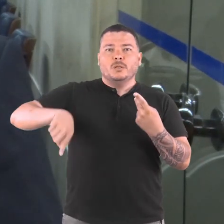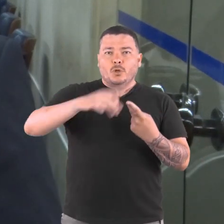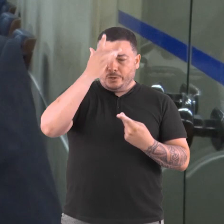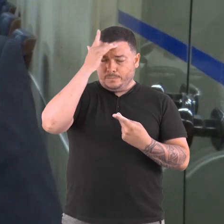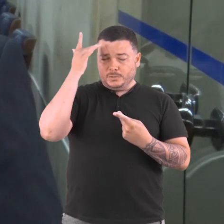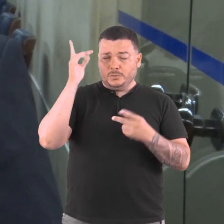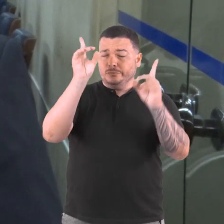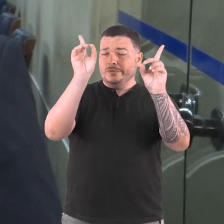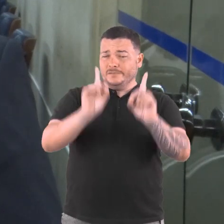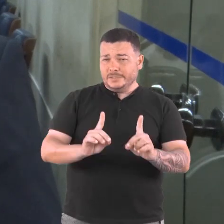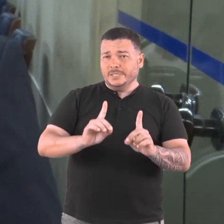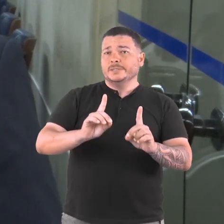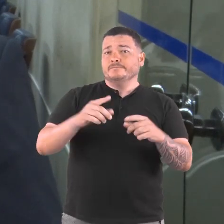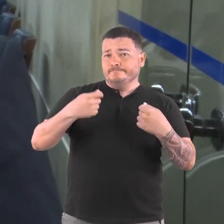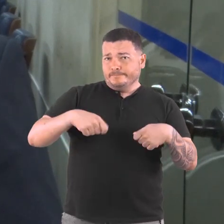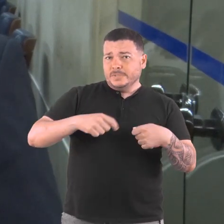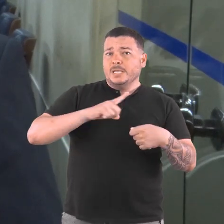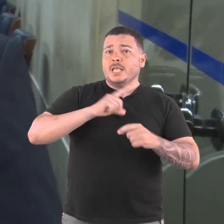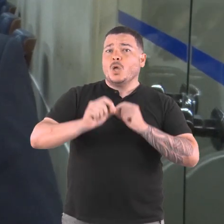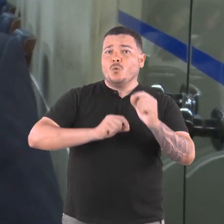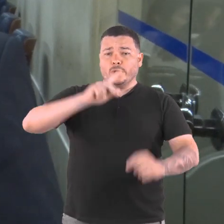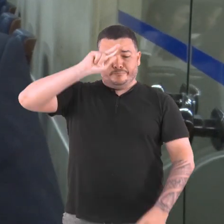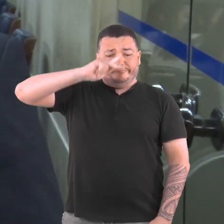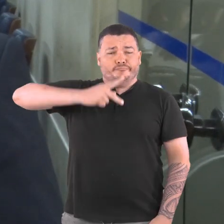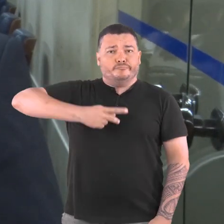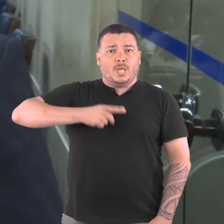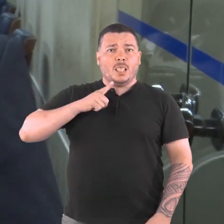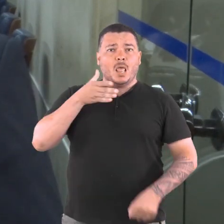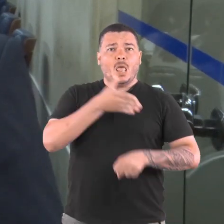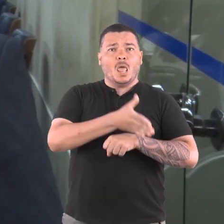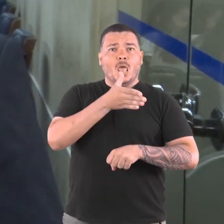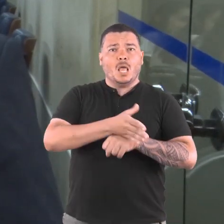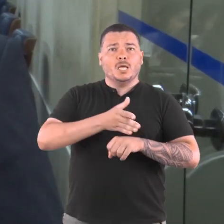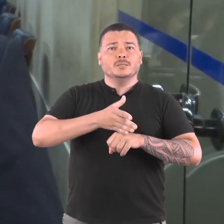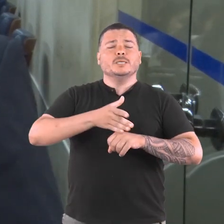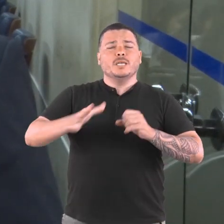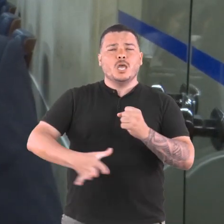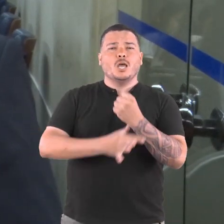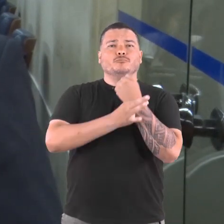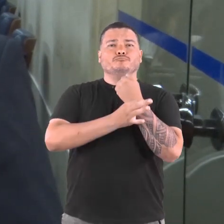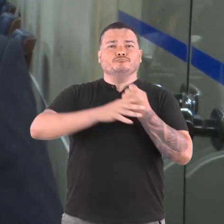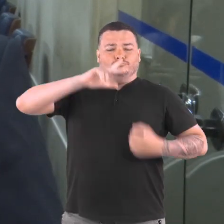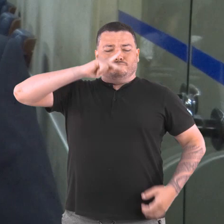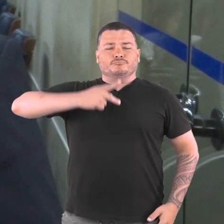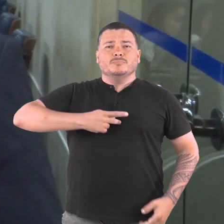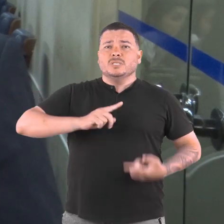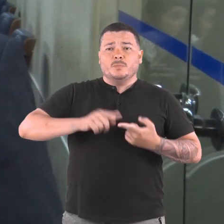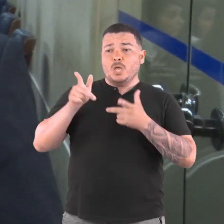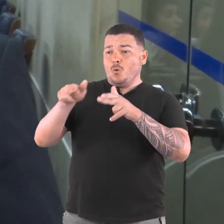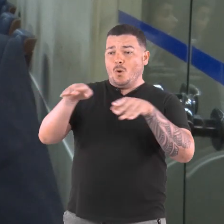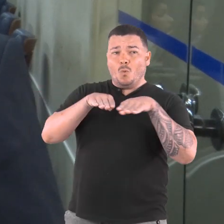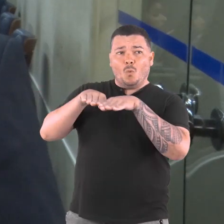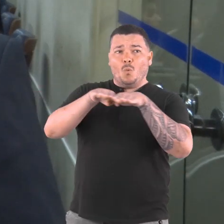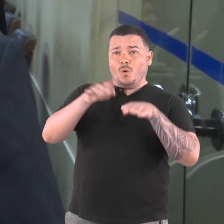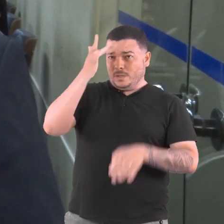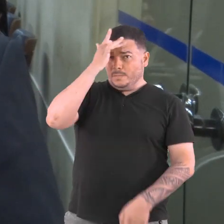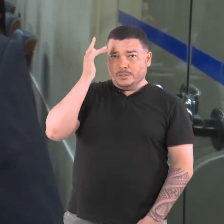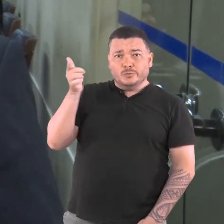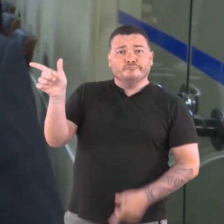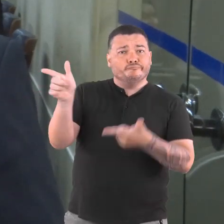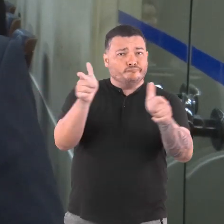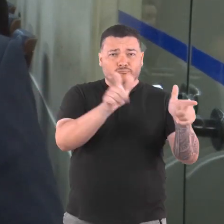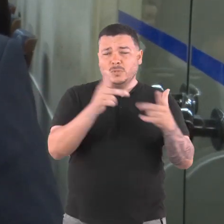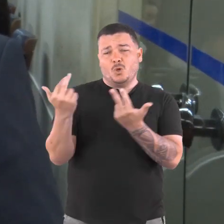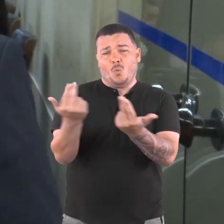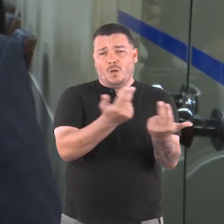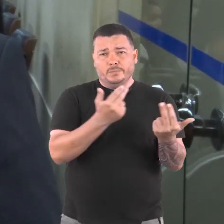que nós, pessoas com deficiências, possamos ter autonomia, ter acesso, ter dignidade, com qualquer um outro aluno que